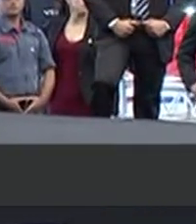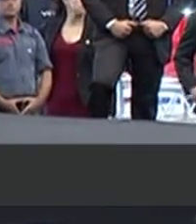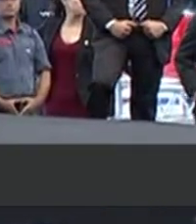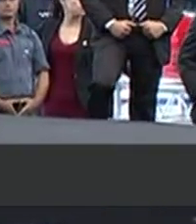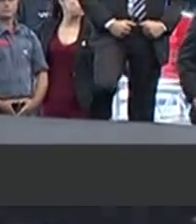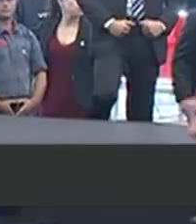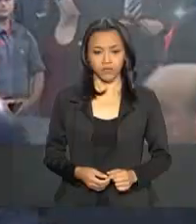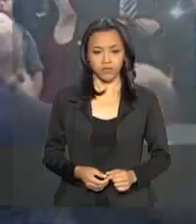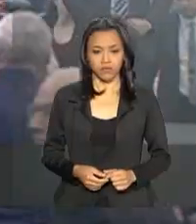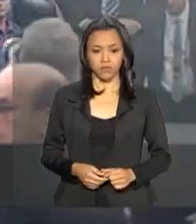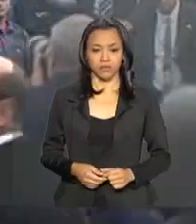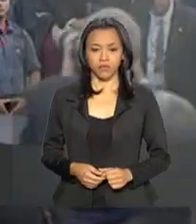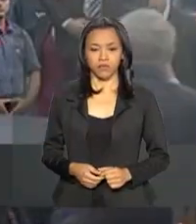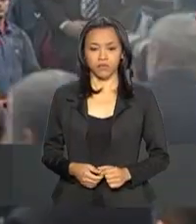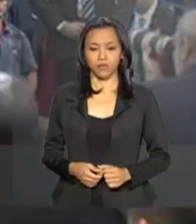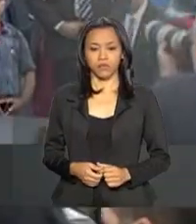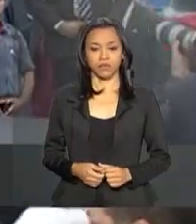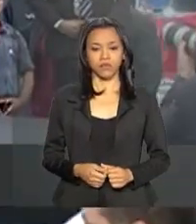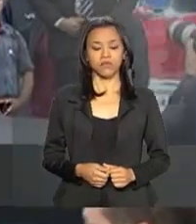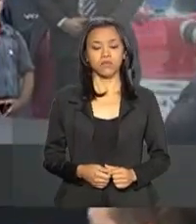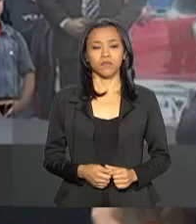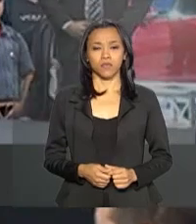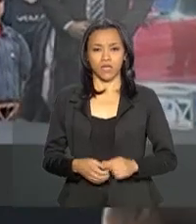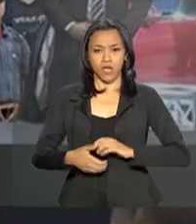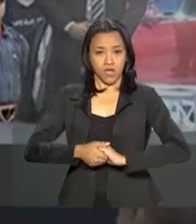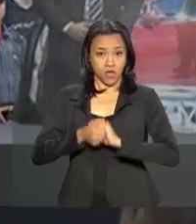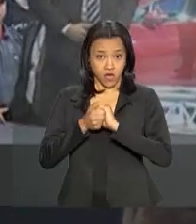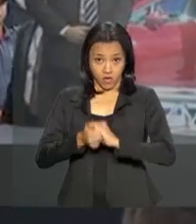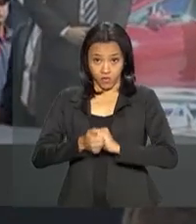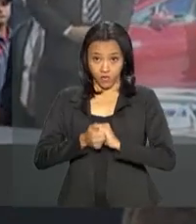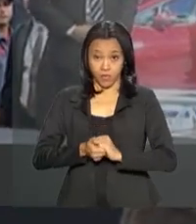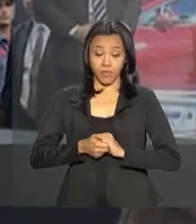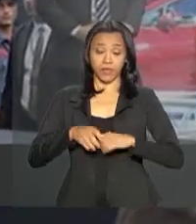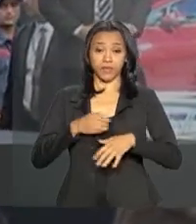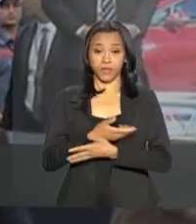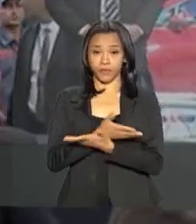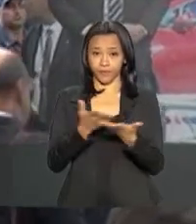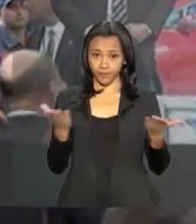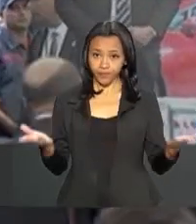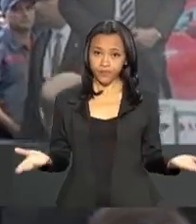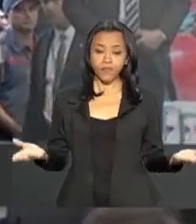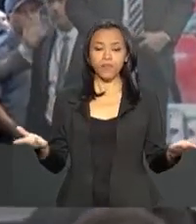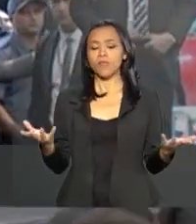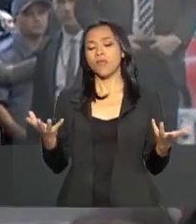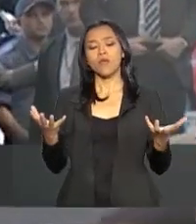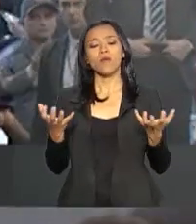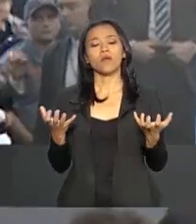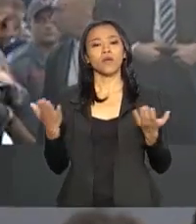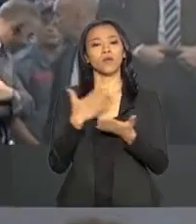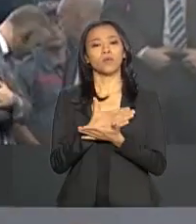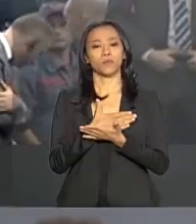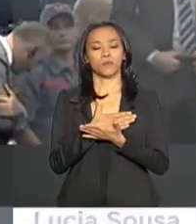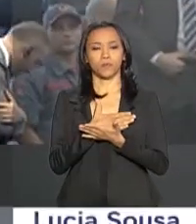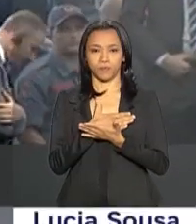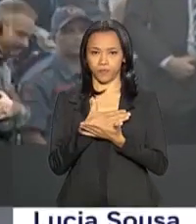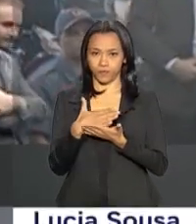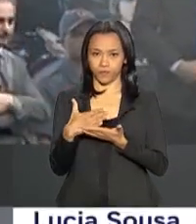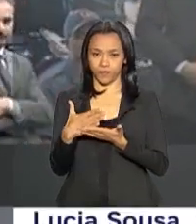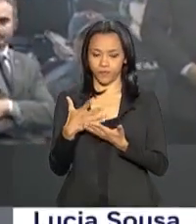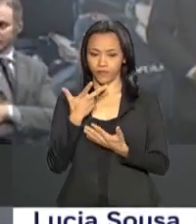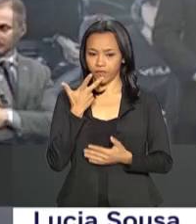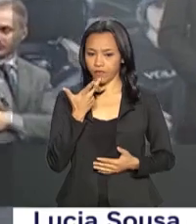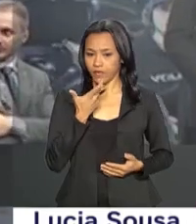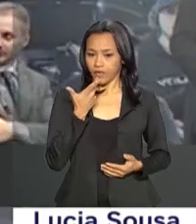Mas olhe, agora ouve. Cumprimentando a todos, eu quero inicialmente dizer que eu não vou